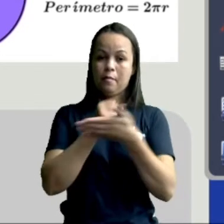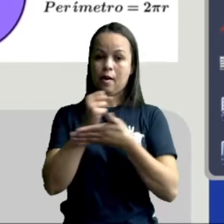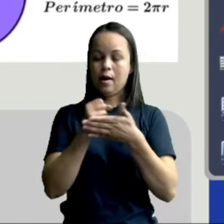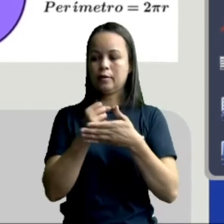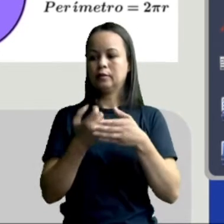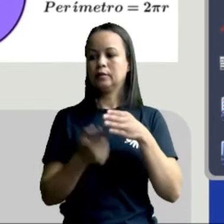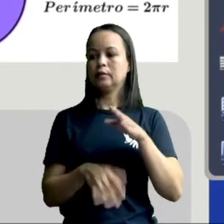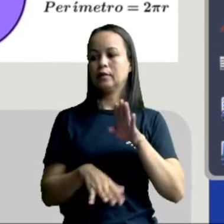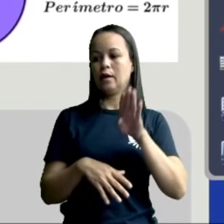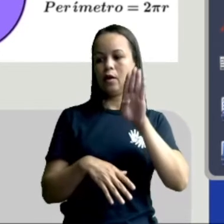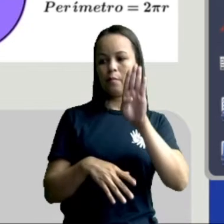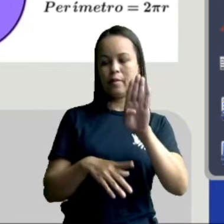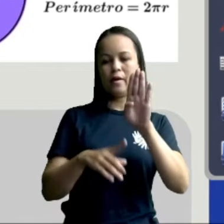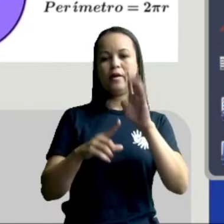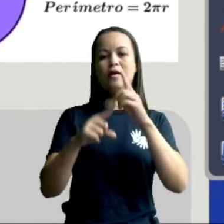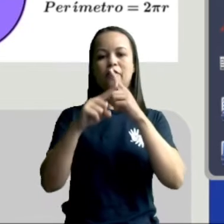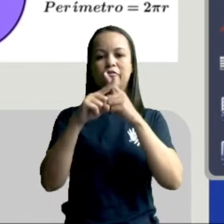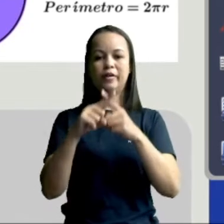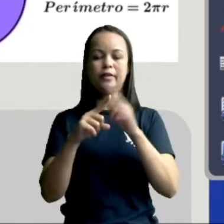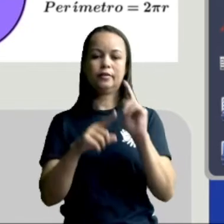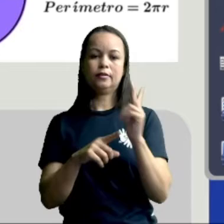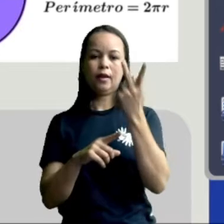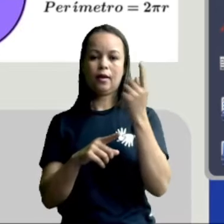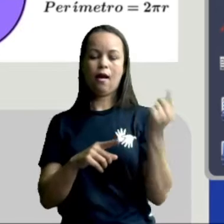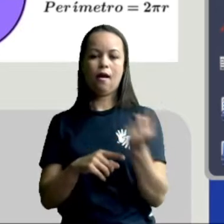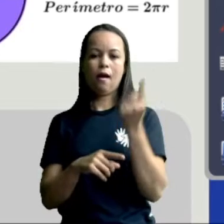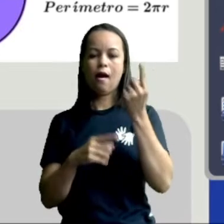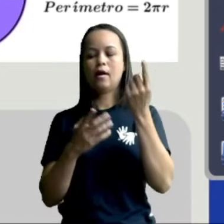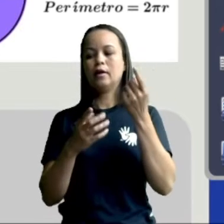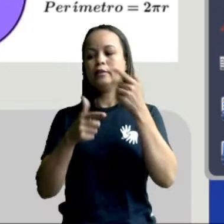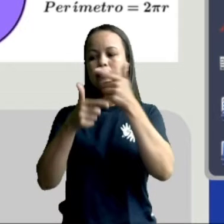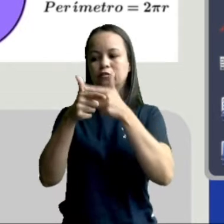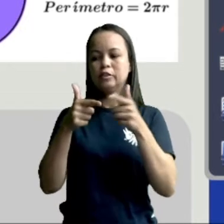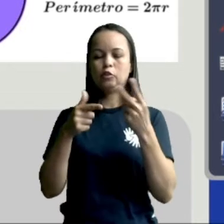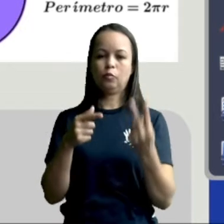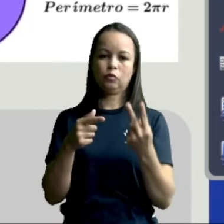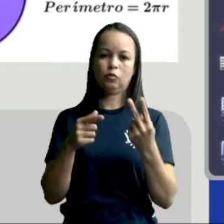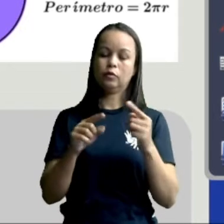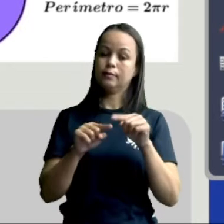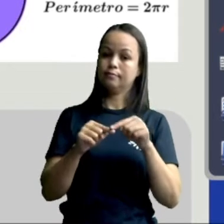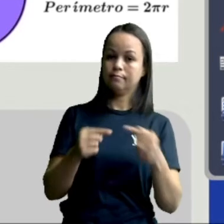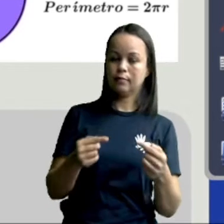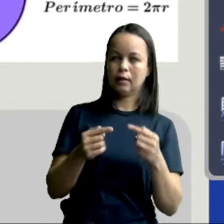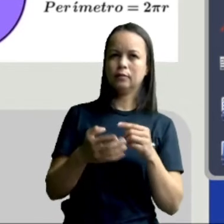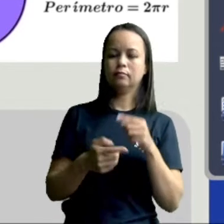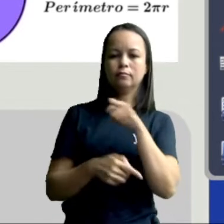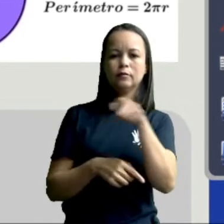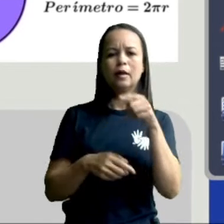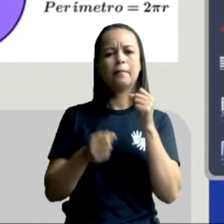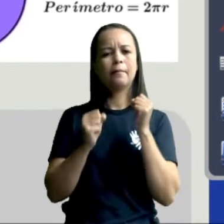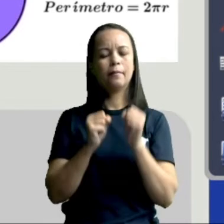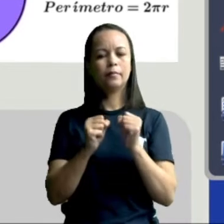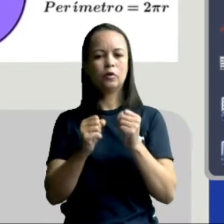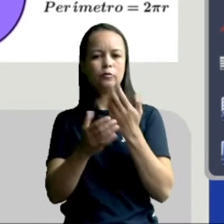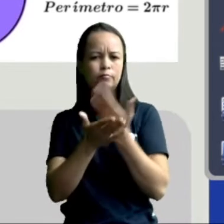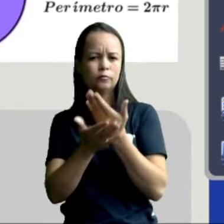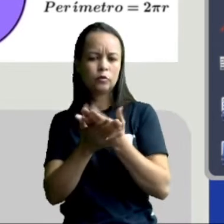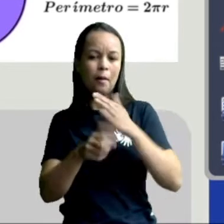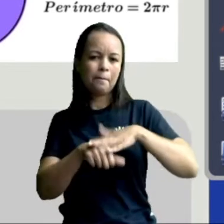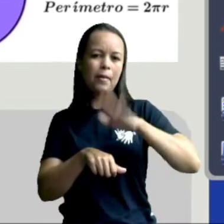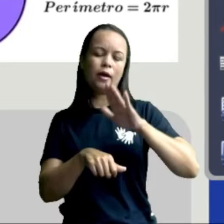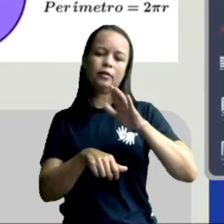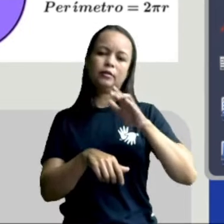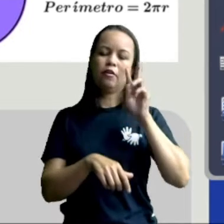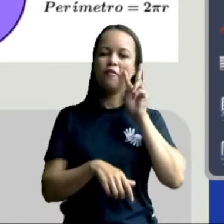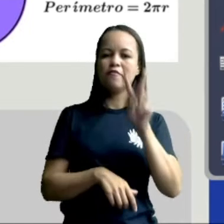que é o produto da base pela altura dividido por 2, mas você poderá estudar mais e ver que